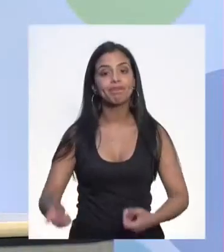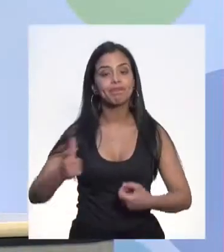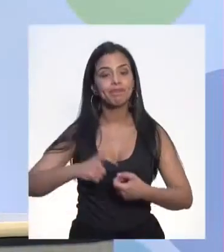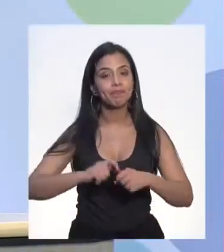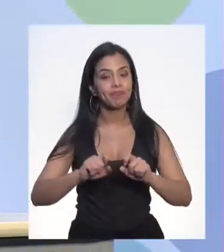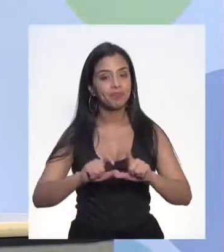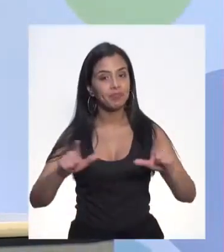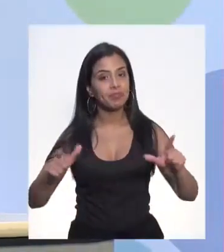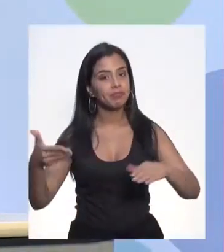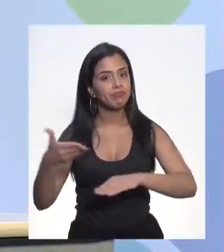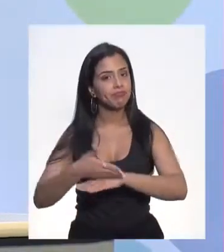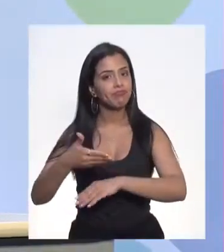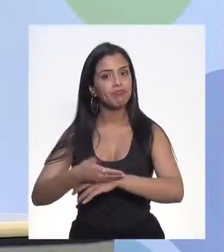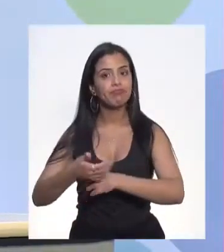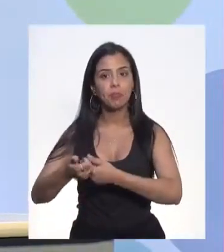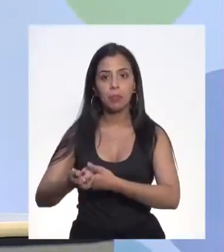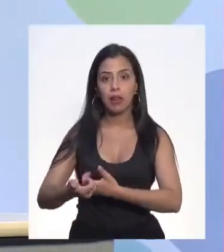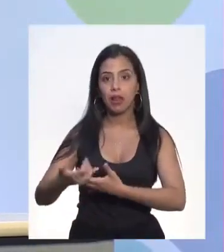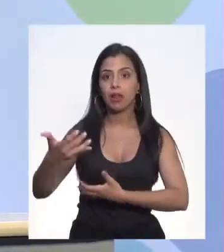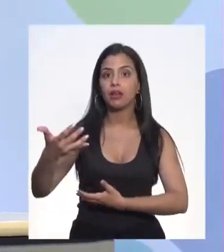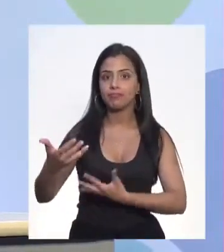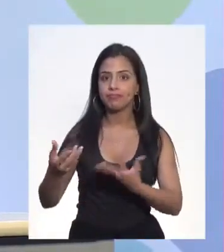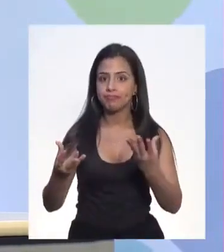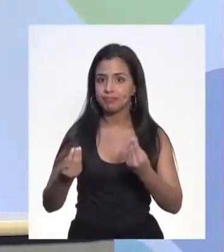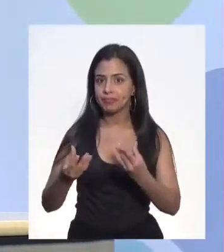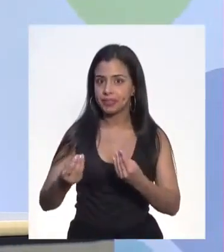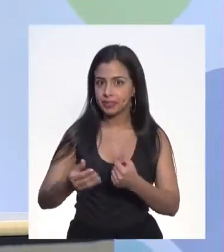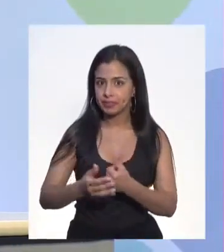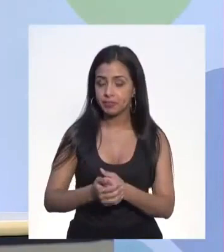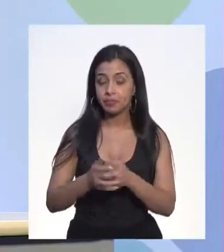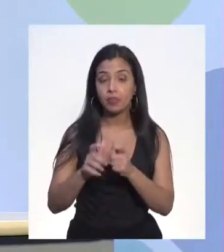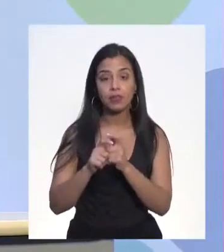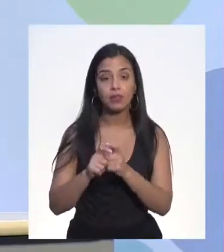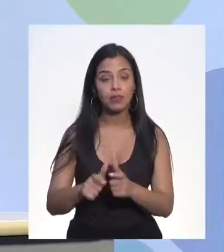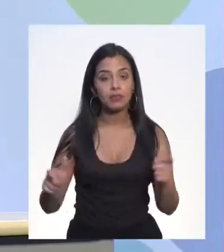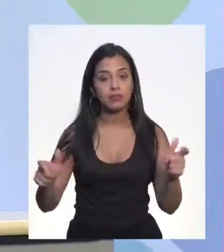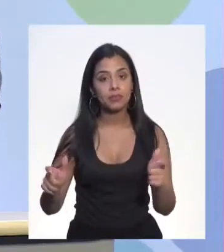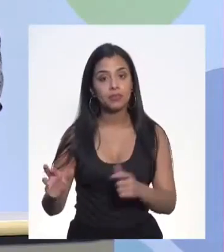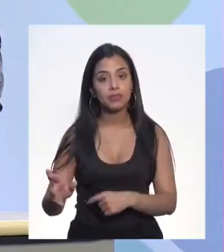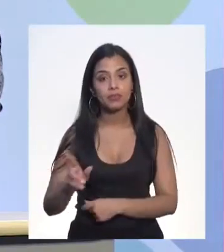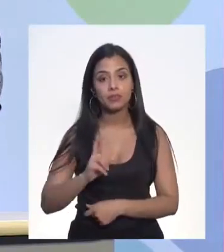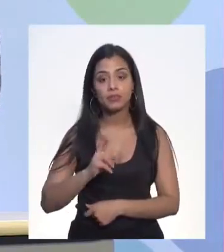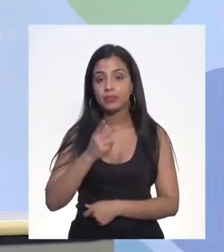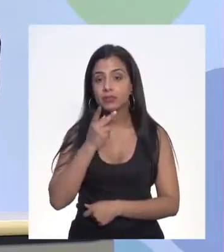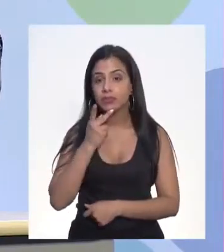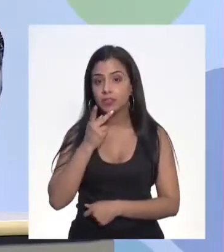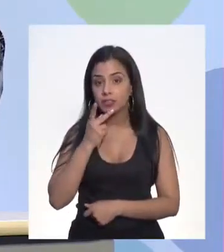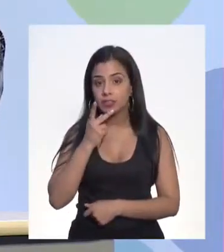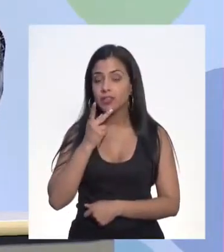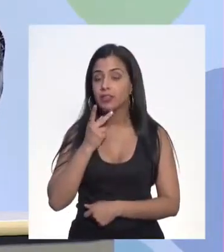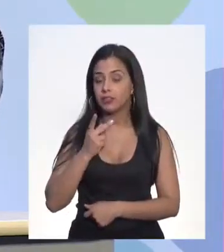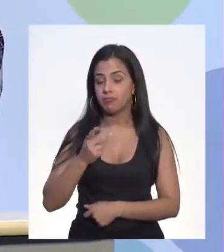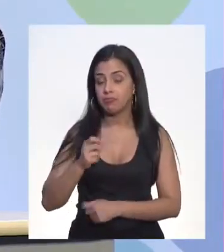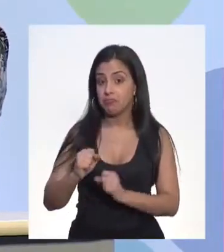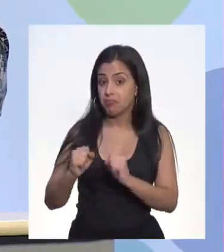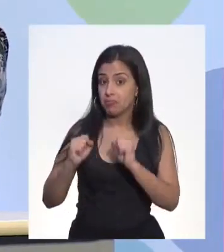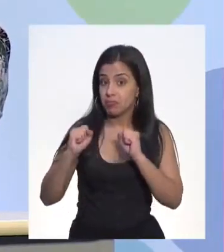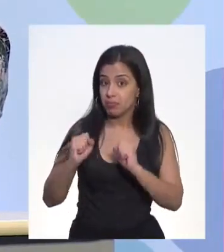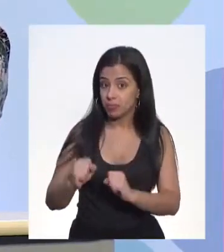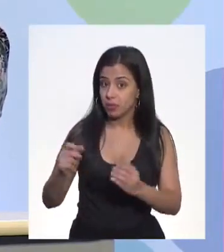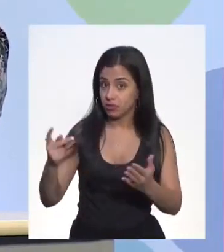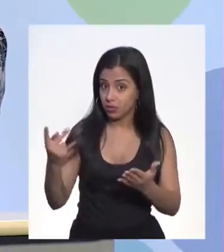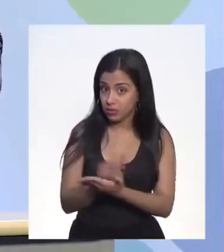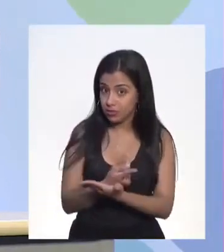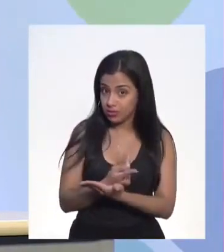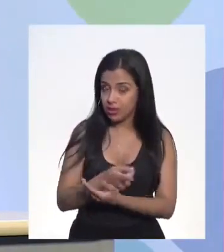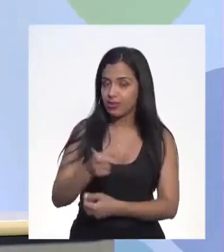Voltamos, muitas interações aqui no nosso chat, professor Antônio, e a grande maioria das respostas dizem que não só possa acontecer, já